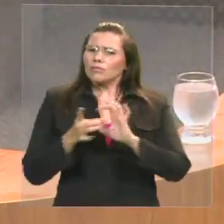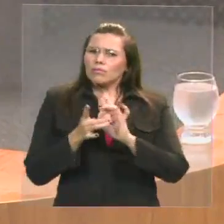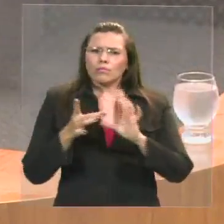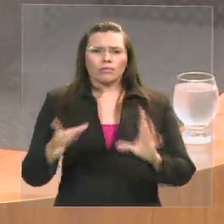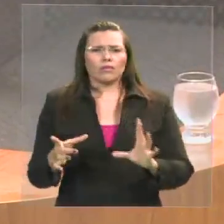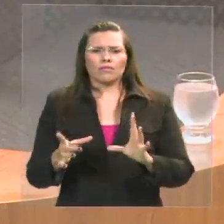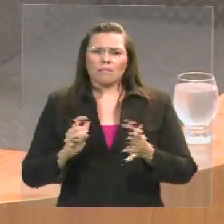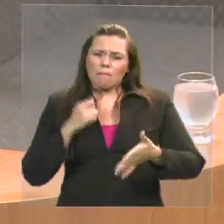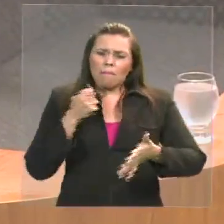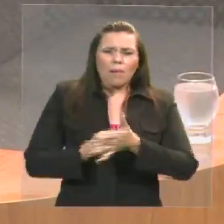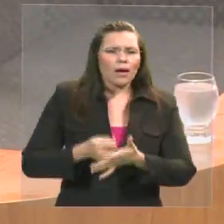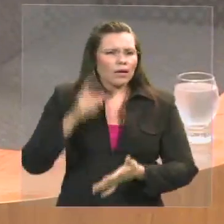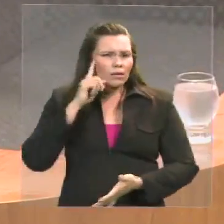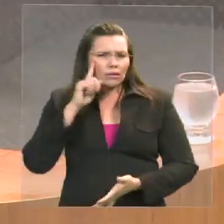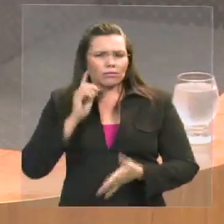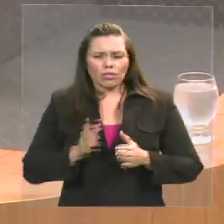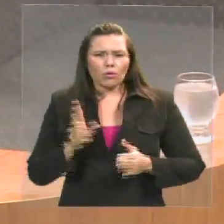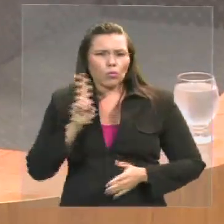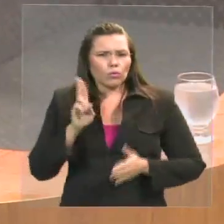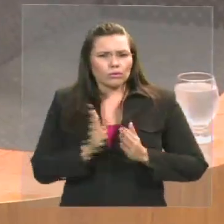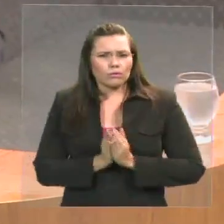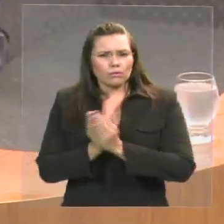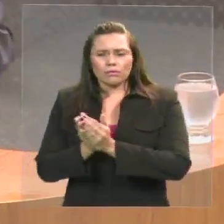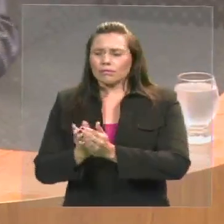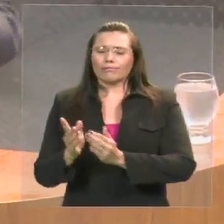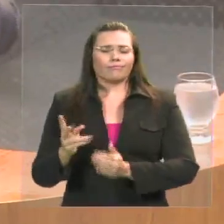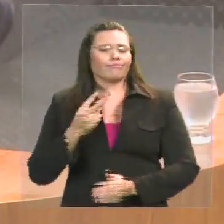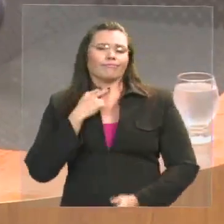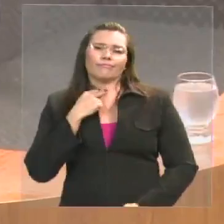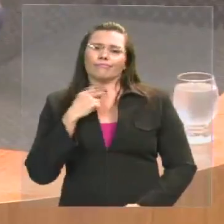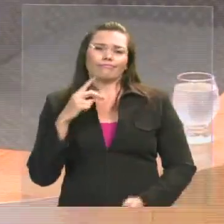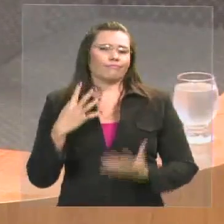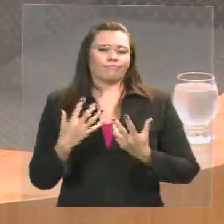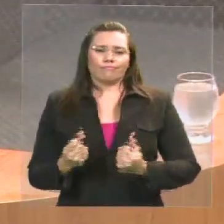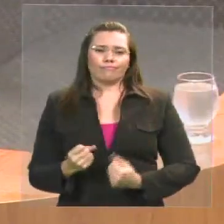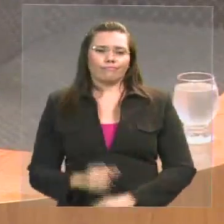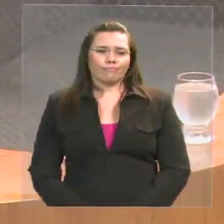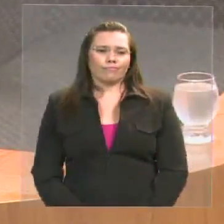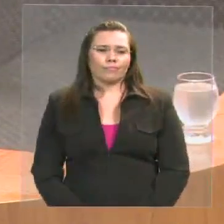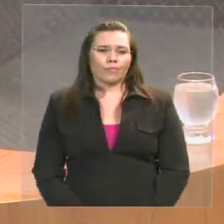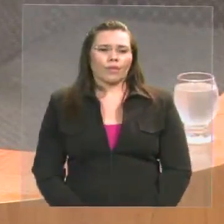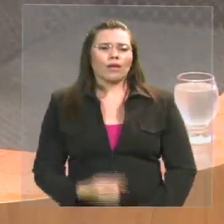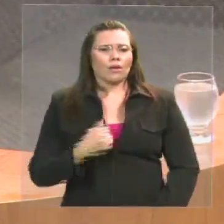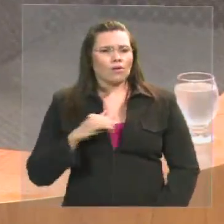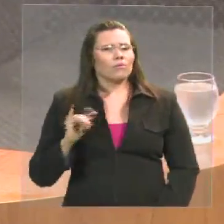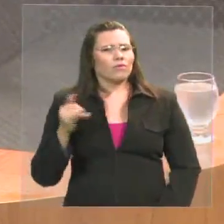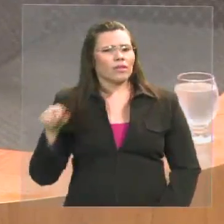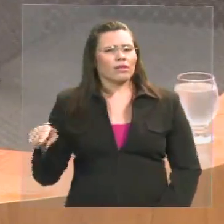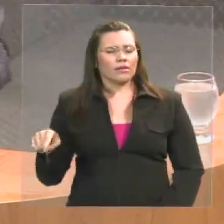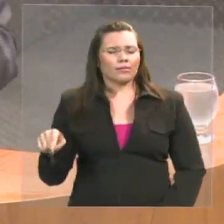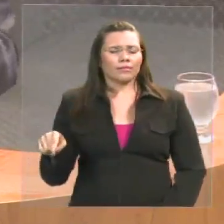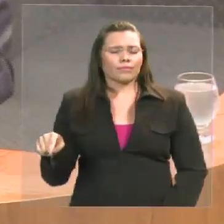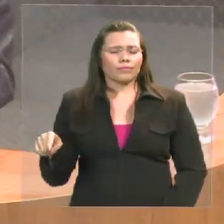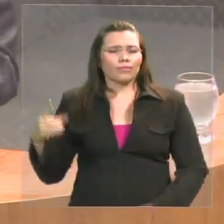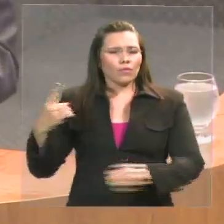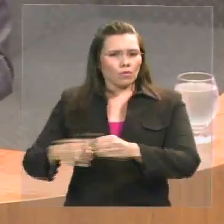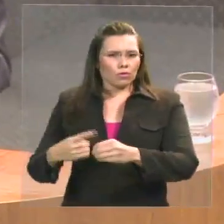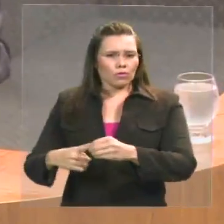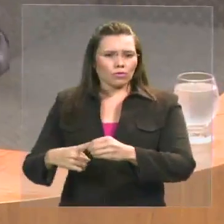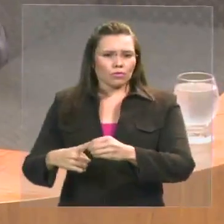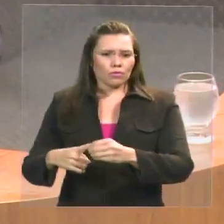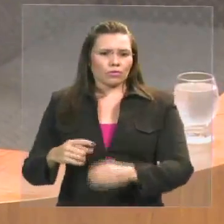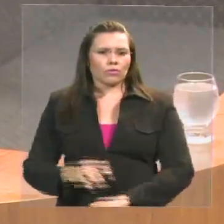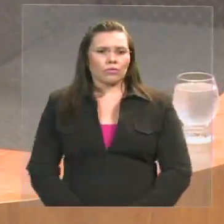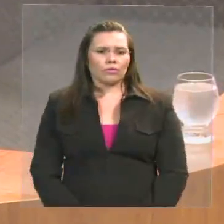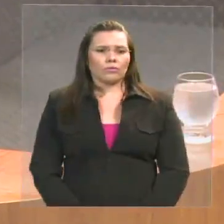dia. Por isso que falei a eles, na ocasião de um pronunciamento que lá fiz no município, que eu iria levar essa